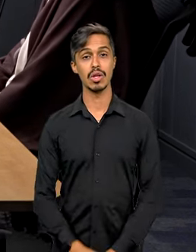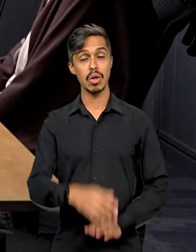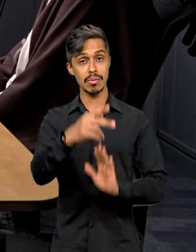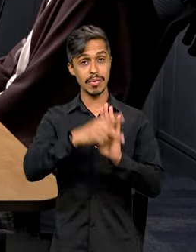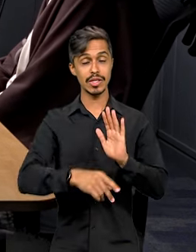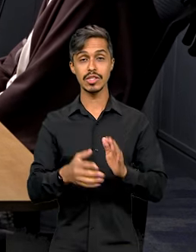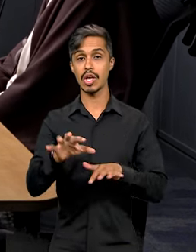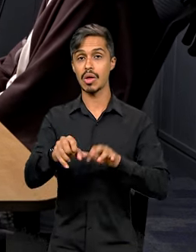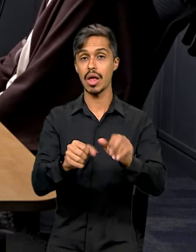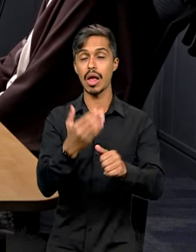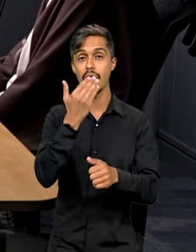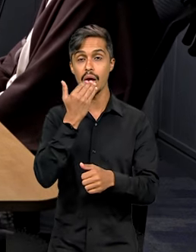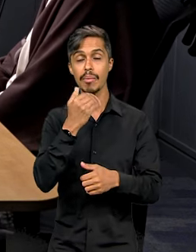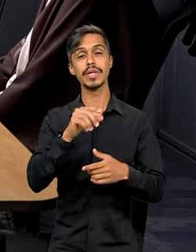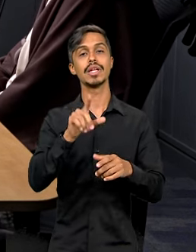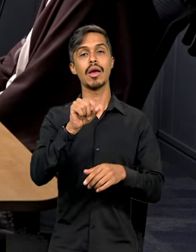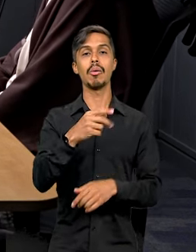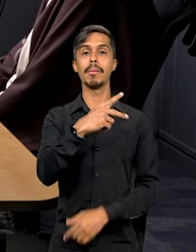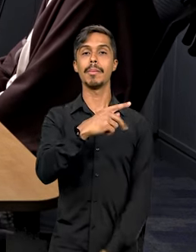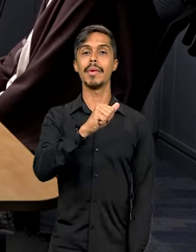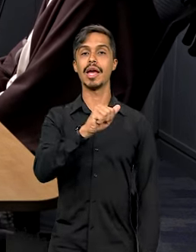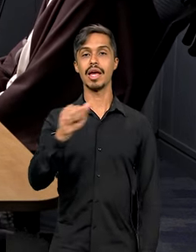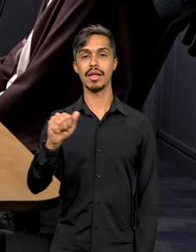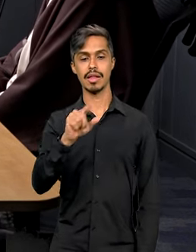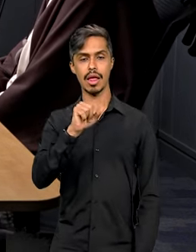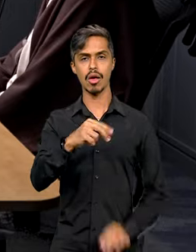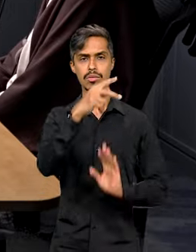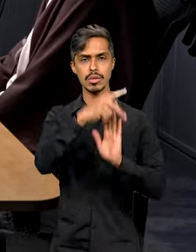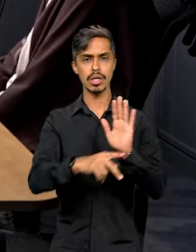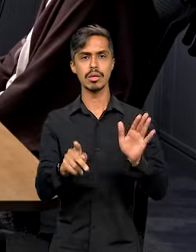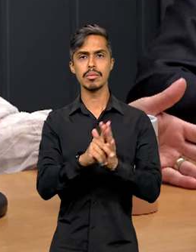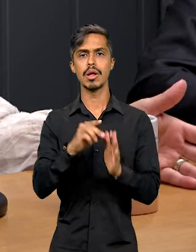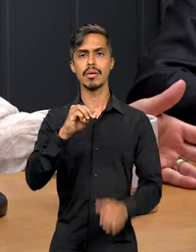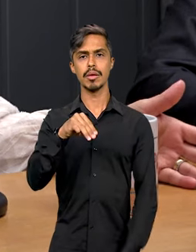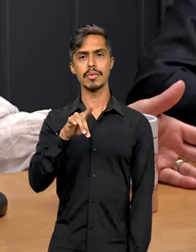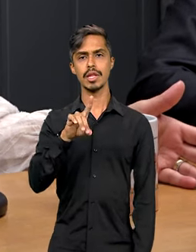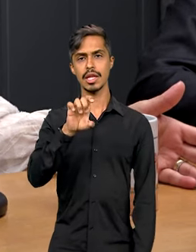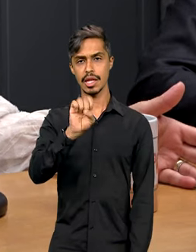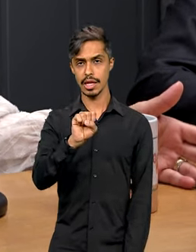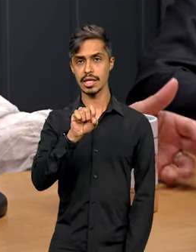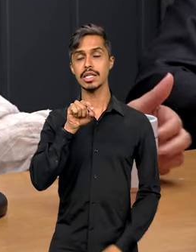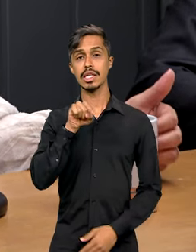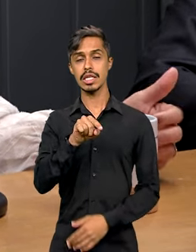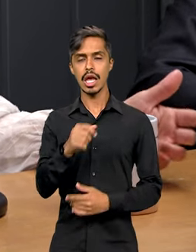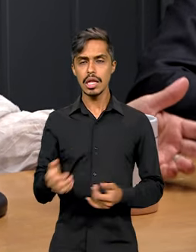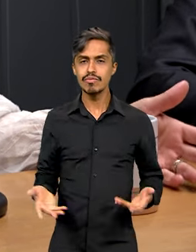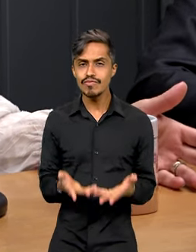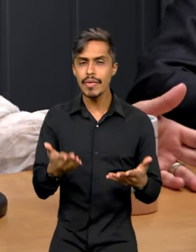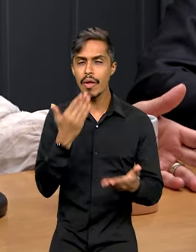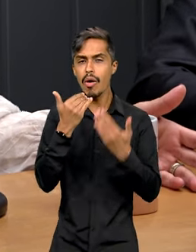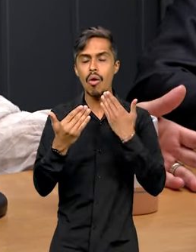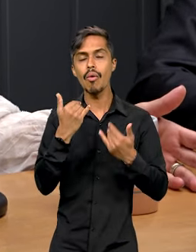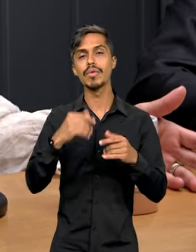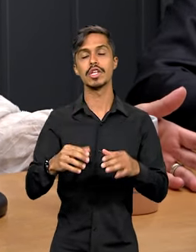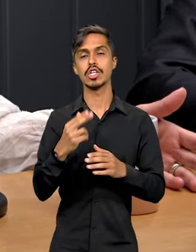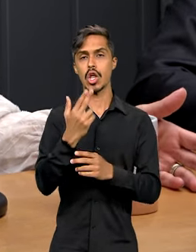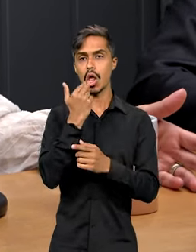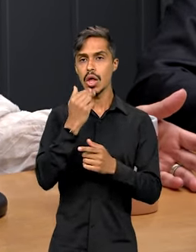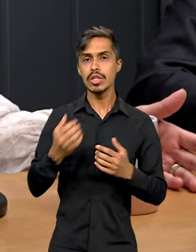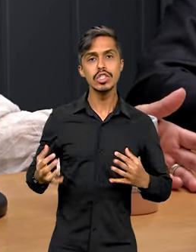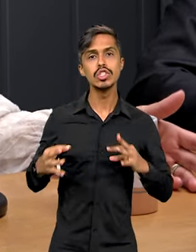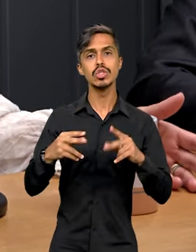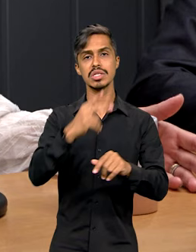o programa de aquisição de alimentos o paa é um dos tantos programas do MDS que contribuem para a alimentação e